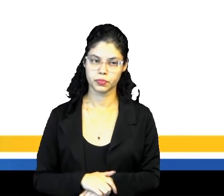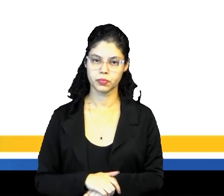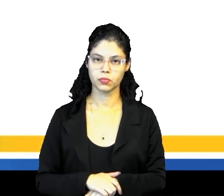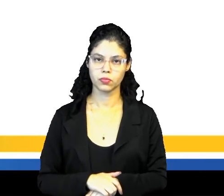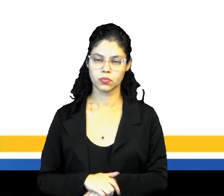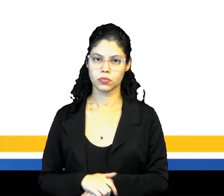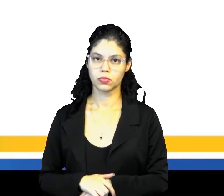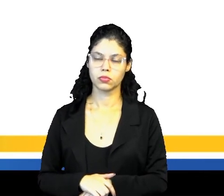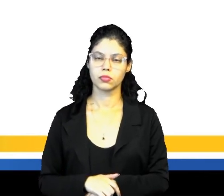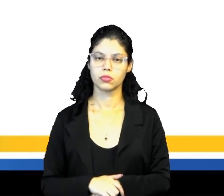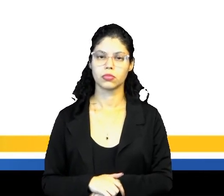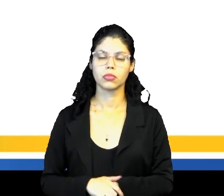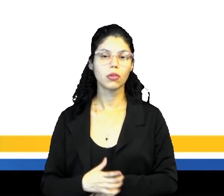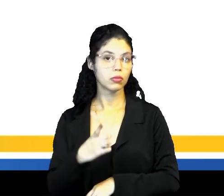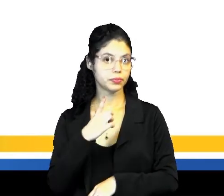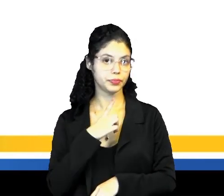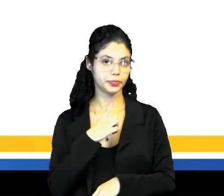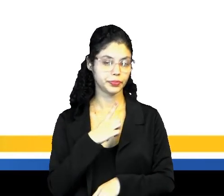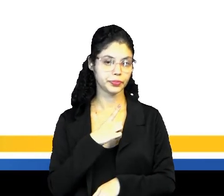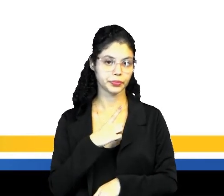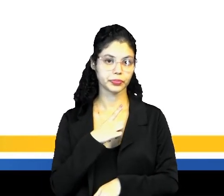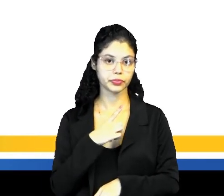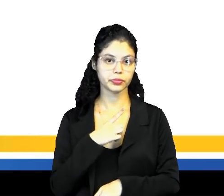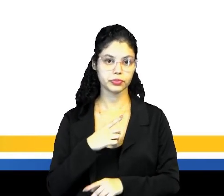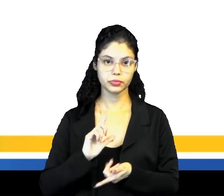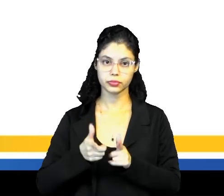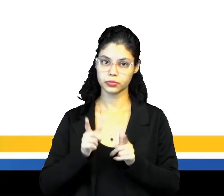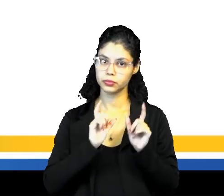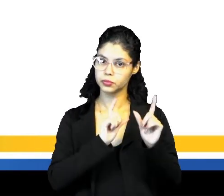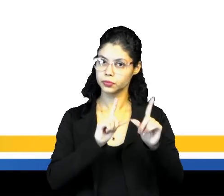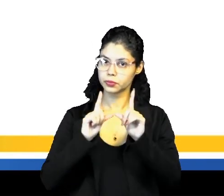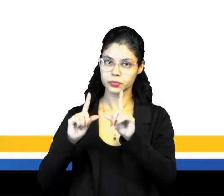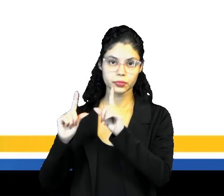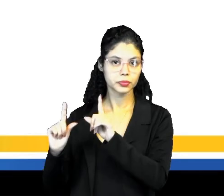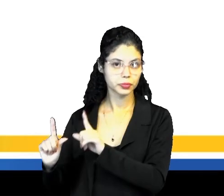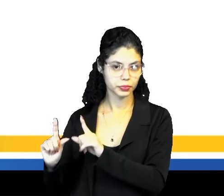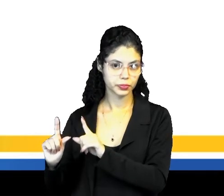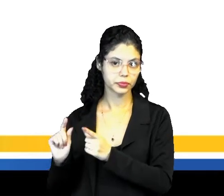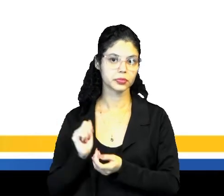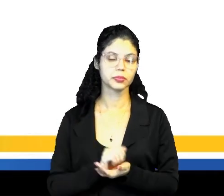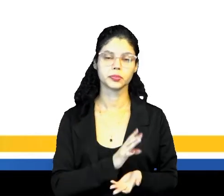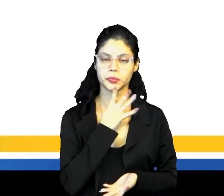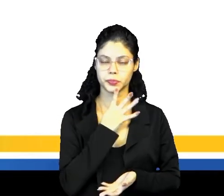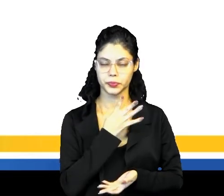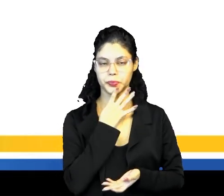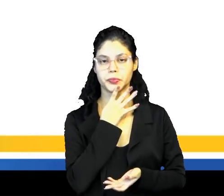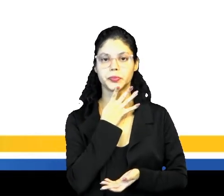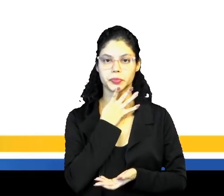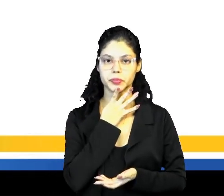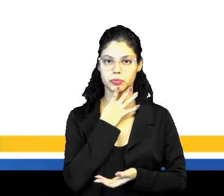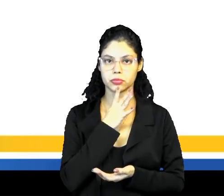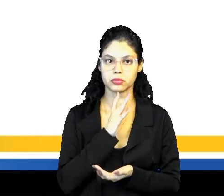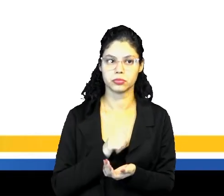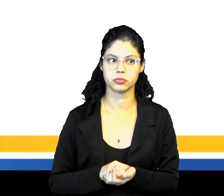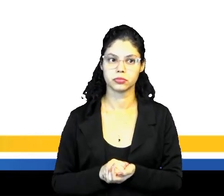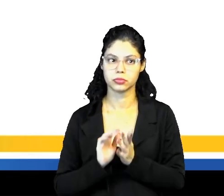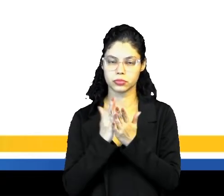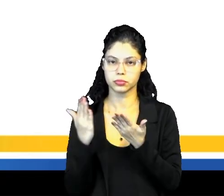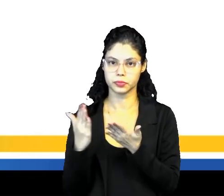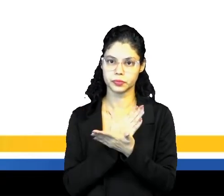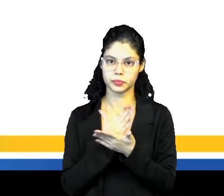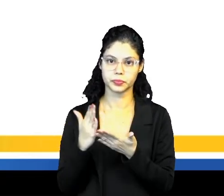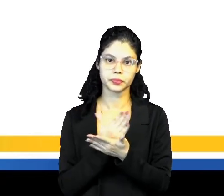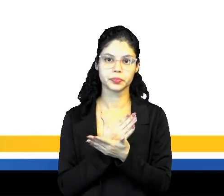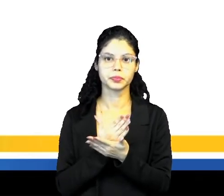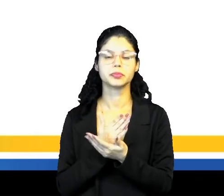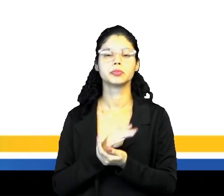Na letra C nós temos uma tirinha de Calvin, né, muito conhecido aí nos livros